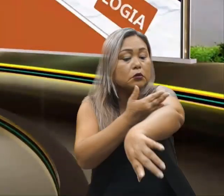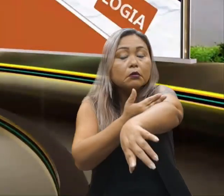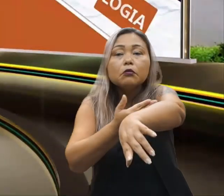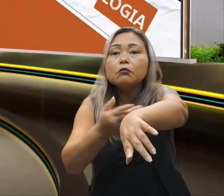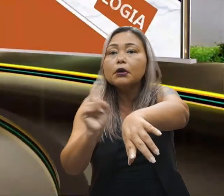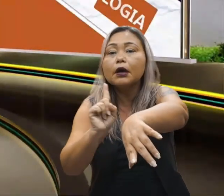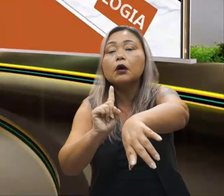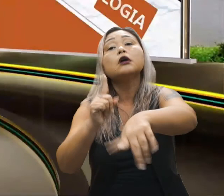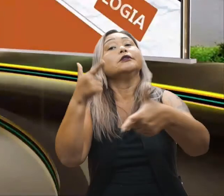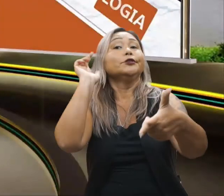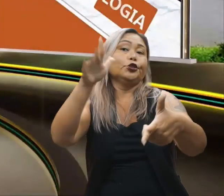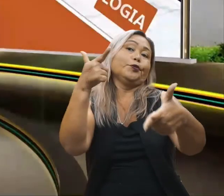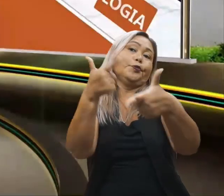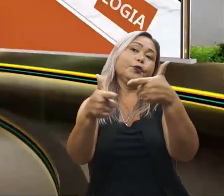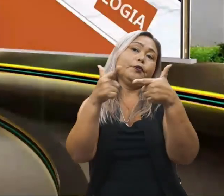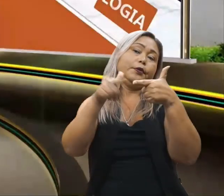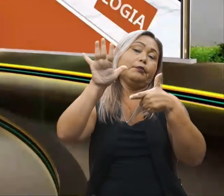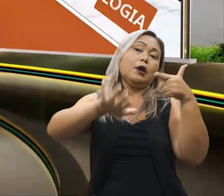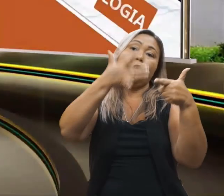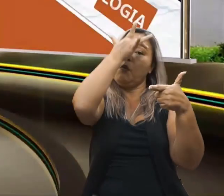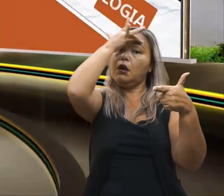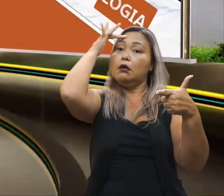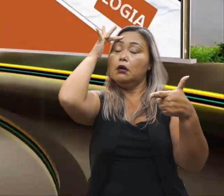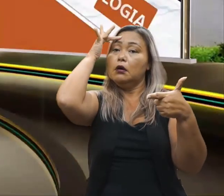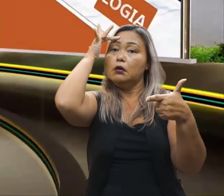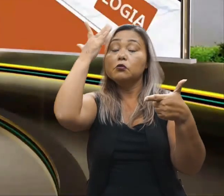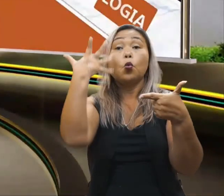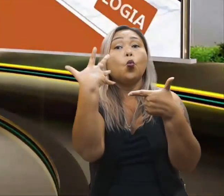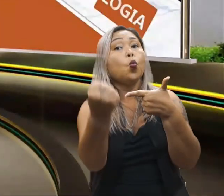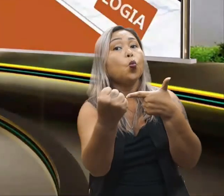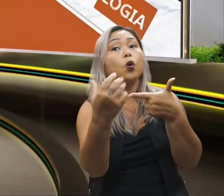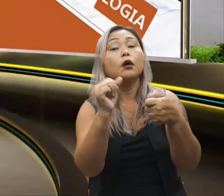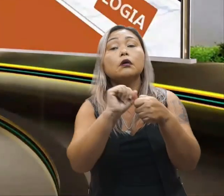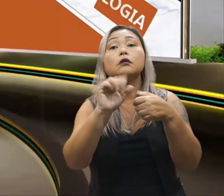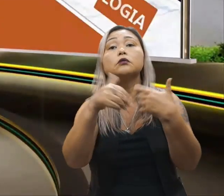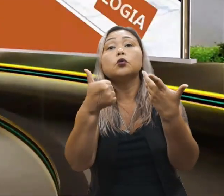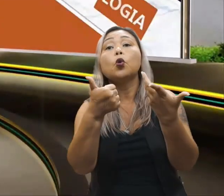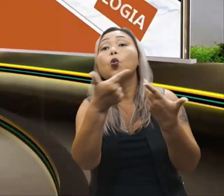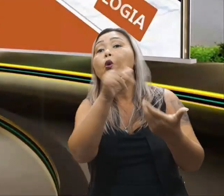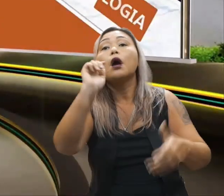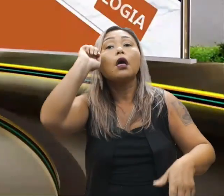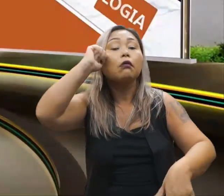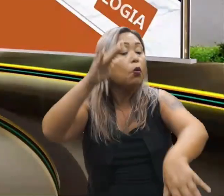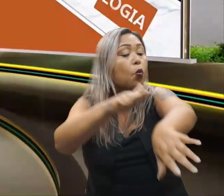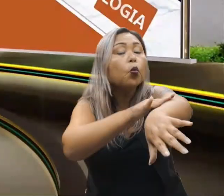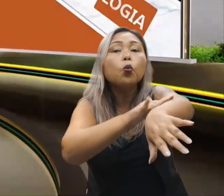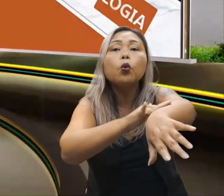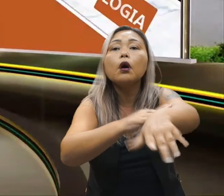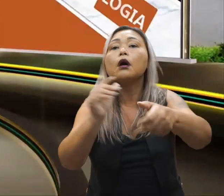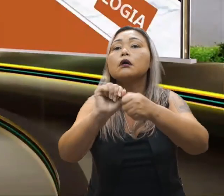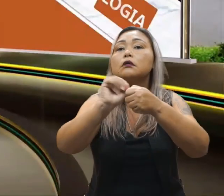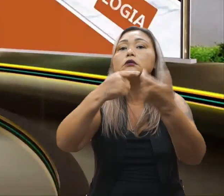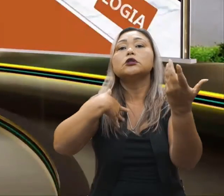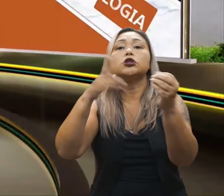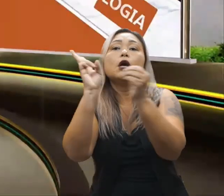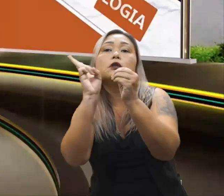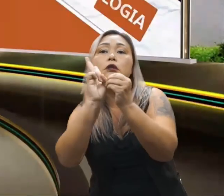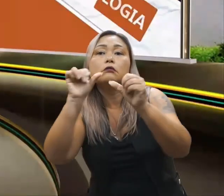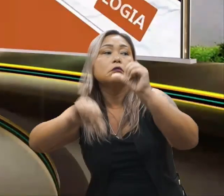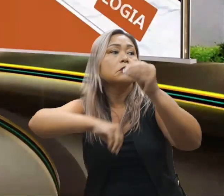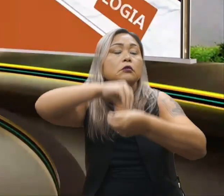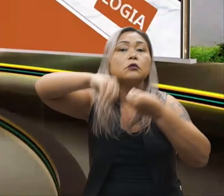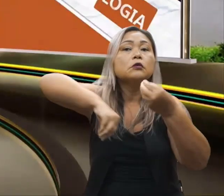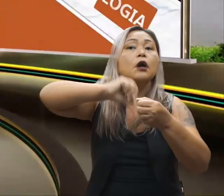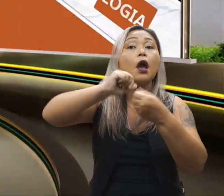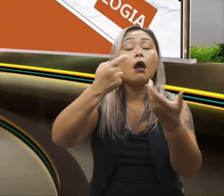um problema para algumas pessoas, né? Não aceitam as pessoas que são negras, que são caboclas, que são indígenas, e a gente